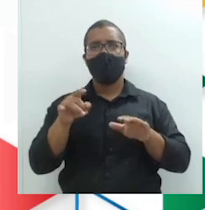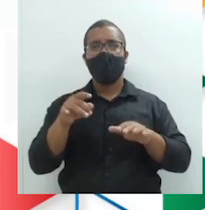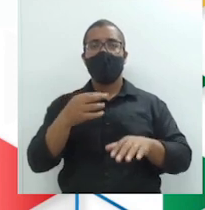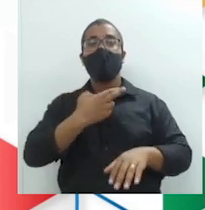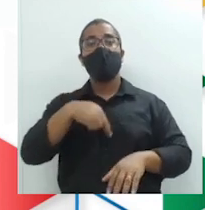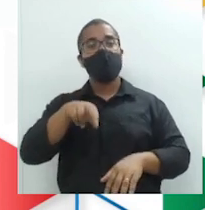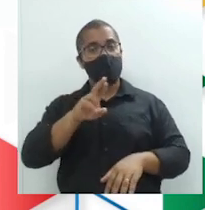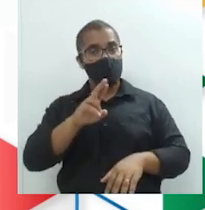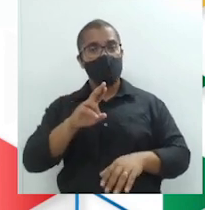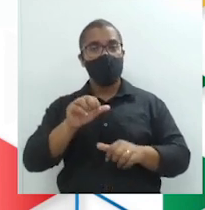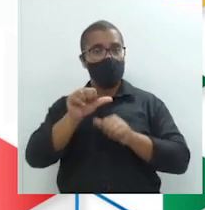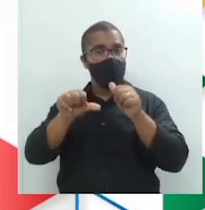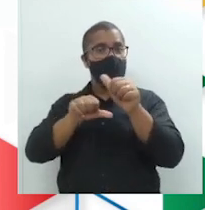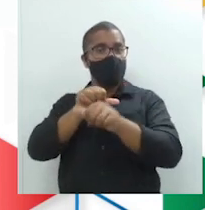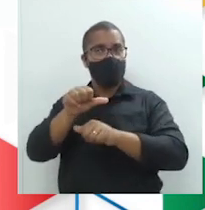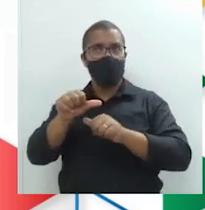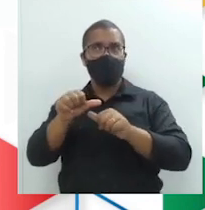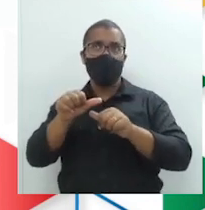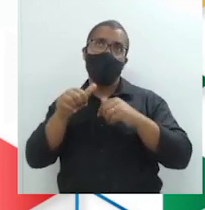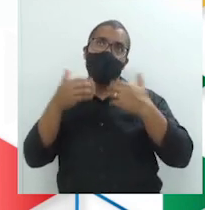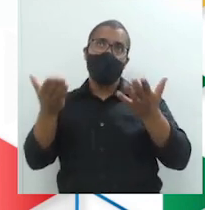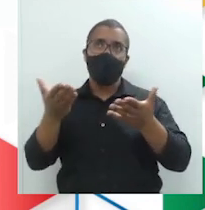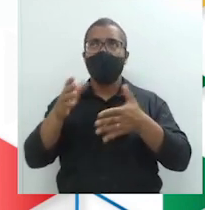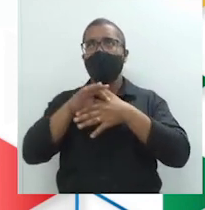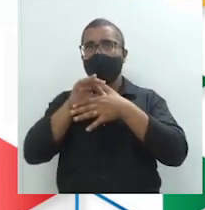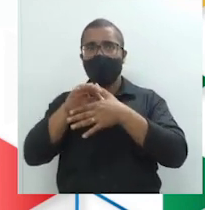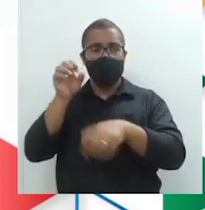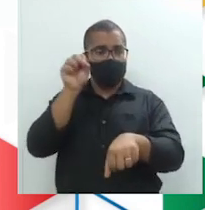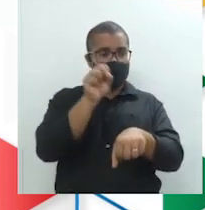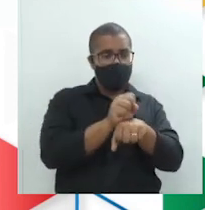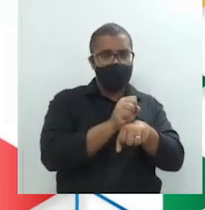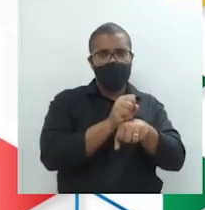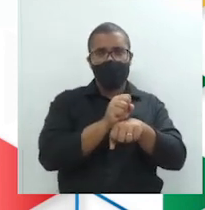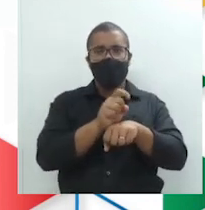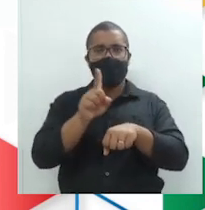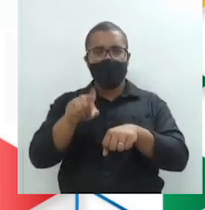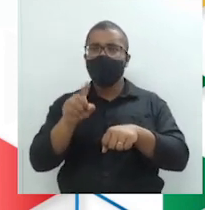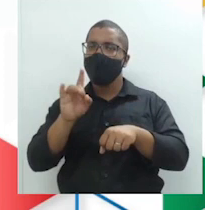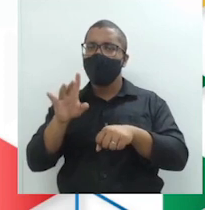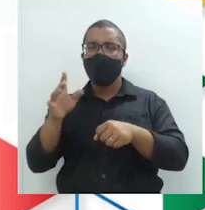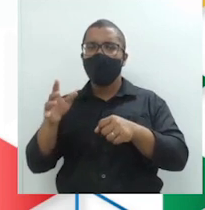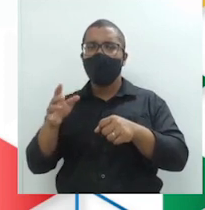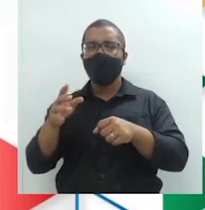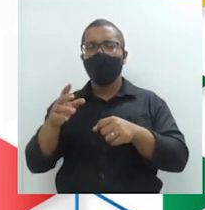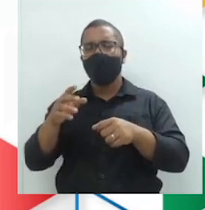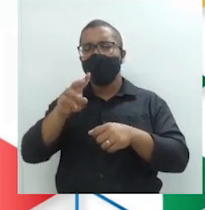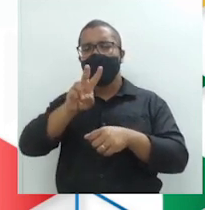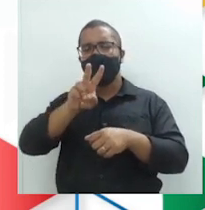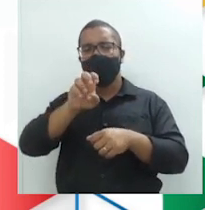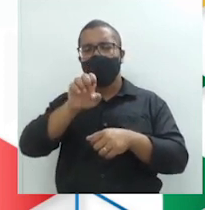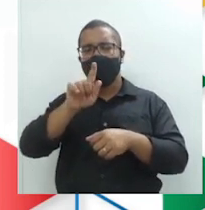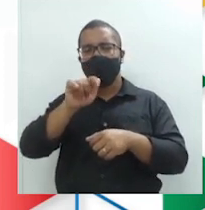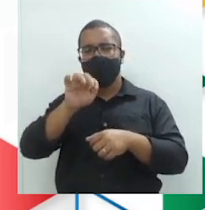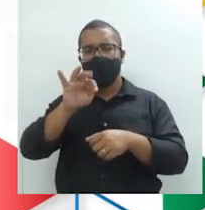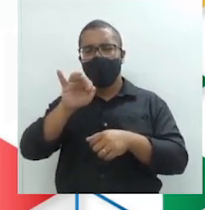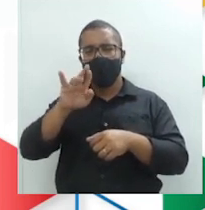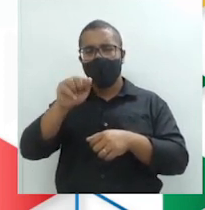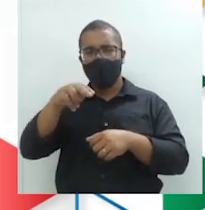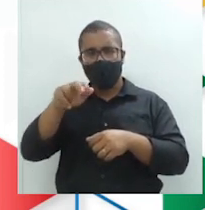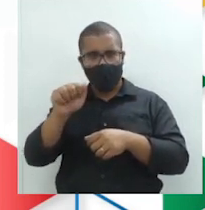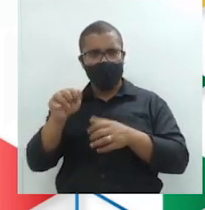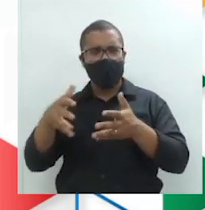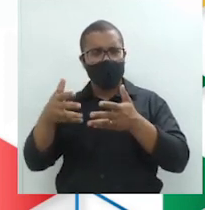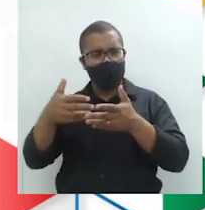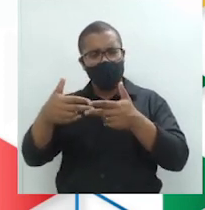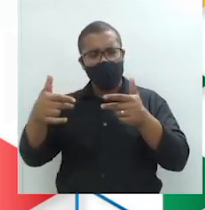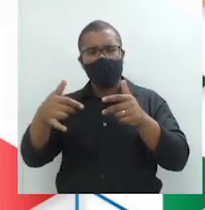religião, tornou-se vegetariana, etc. Então aqui nós temos o quê? Pistas, as pistas que